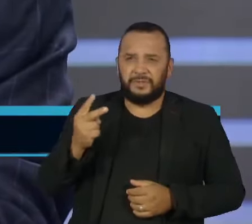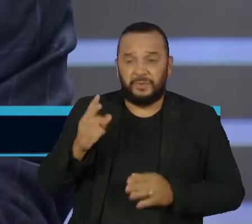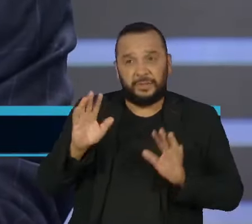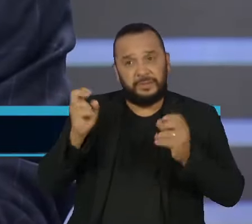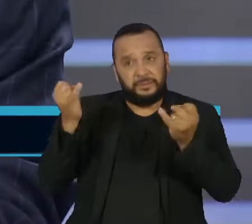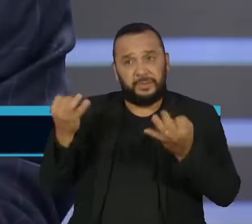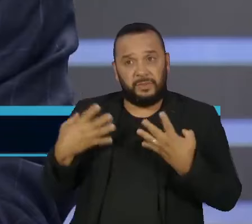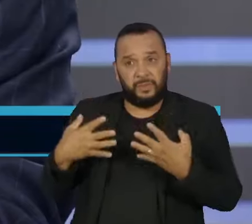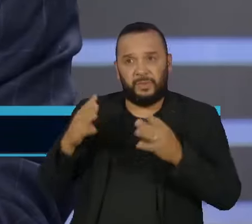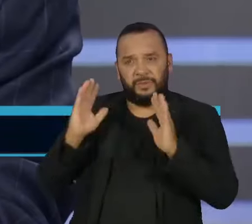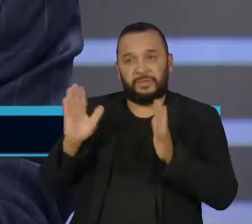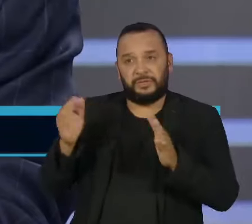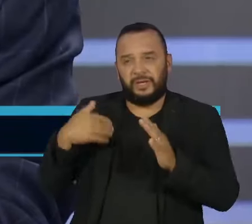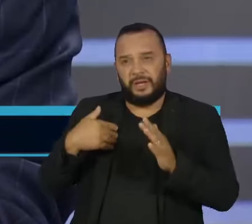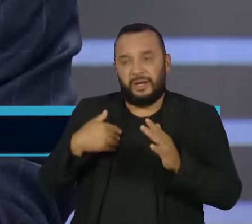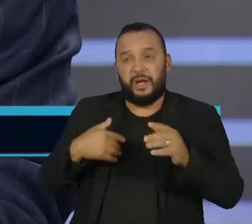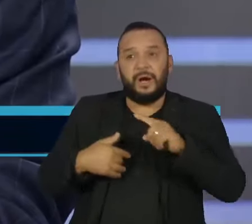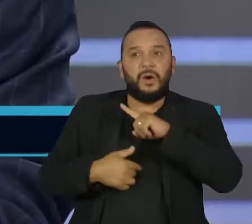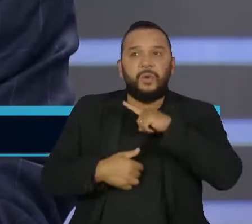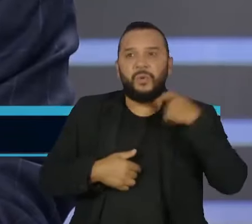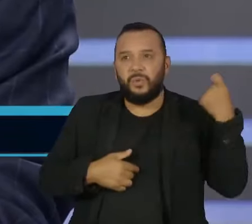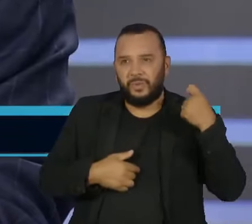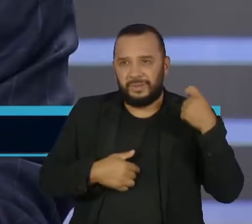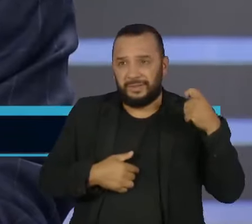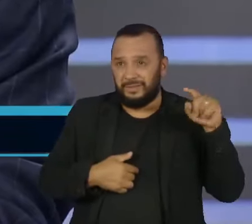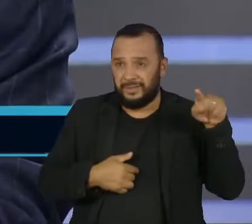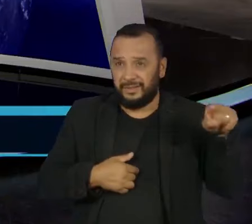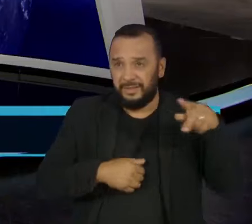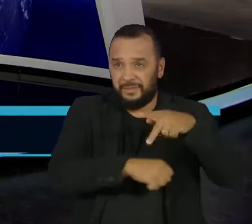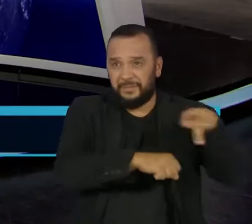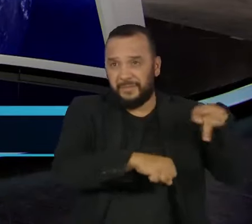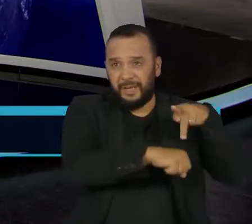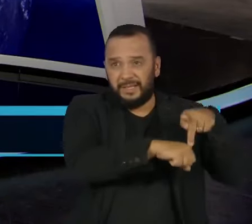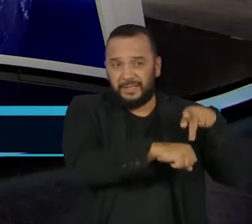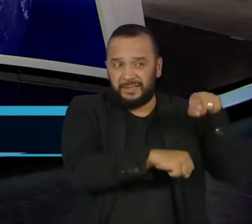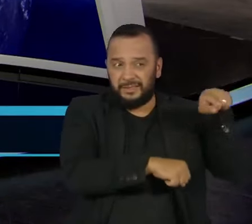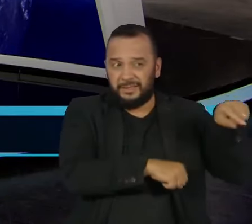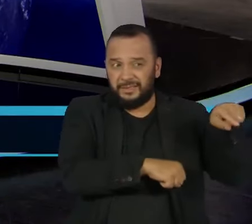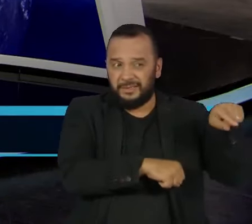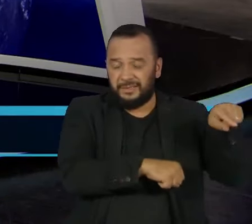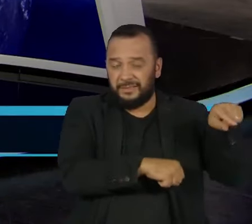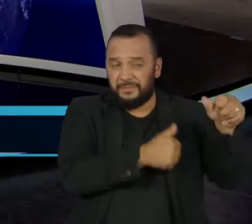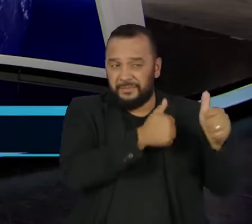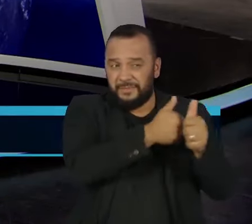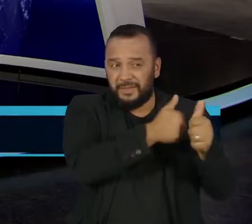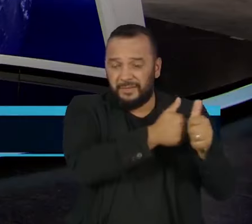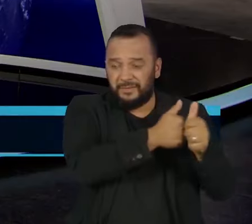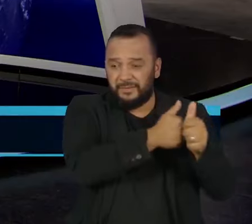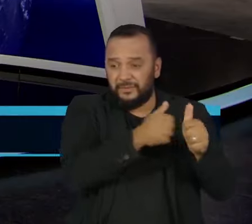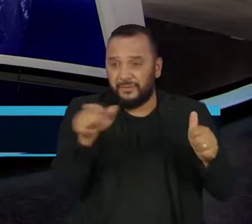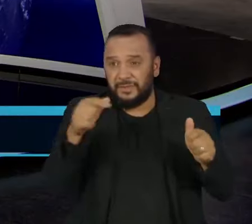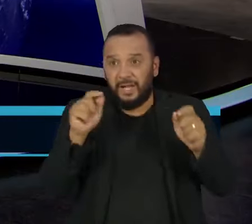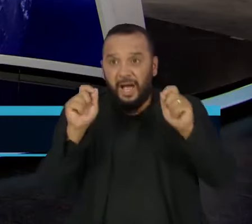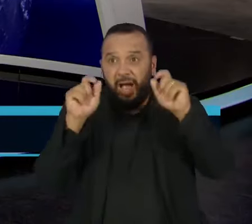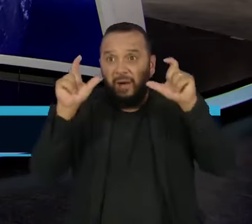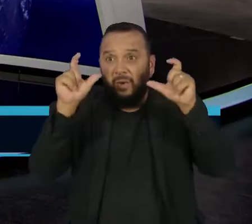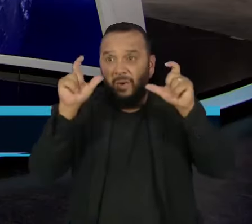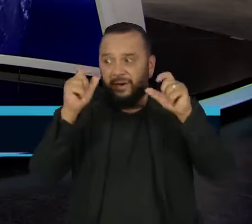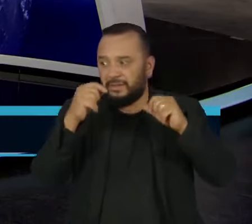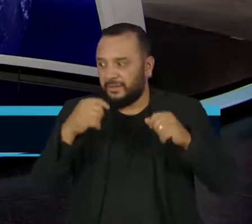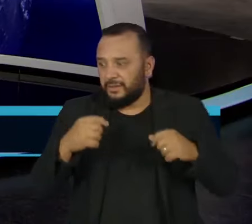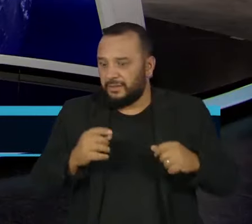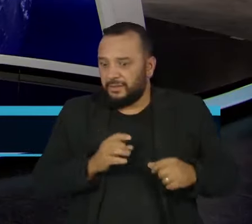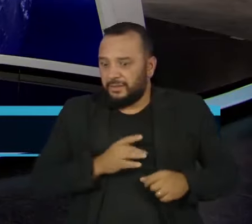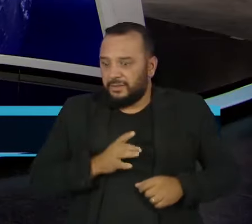como a Rússia, você acorda todo dia sem saber se seu país ainda existe. Certo? Então, a Rússia pode